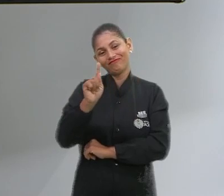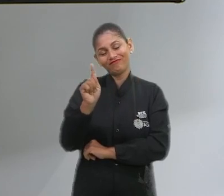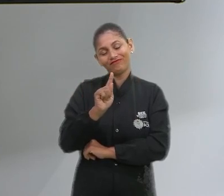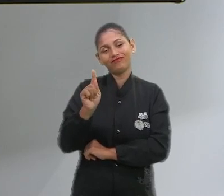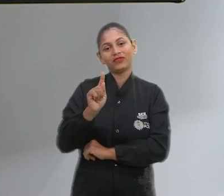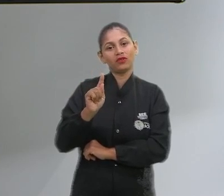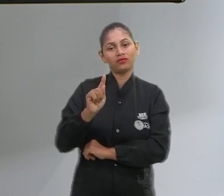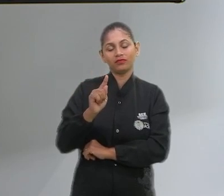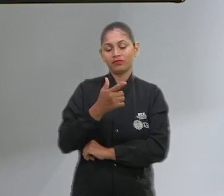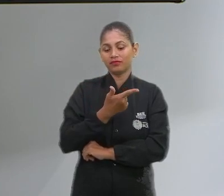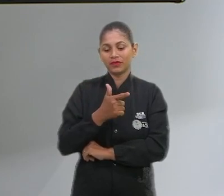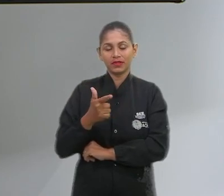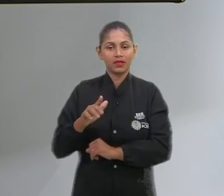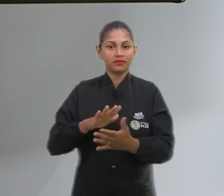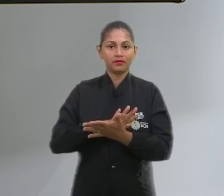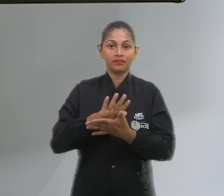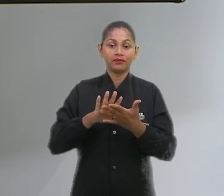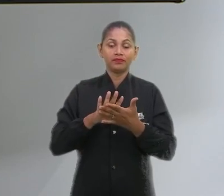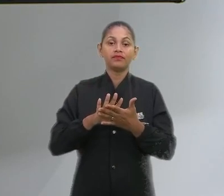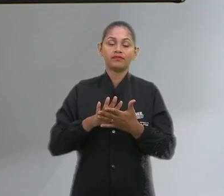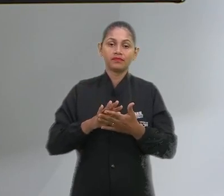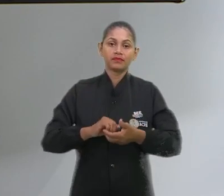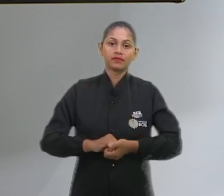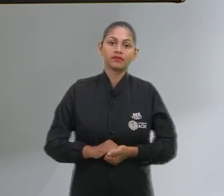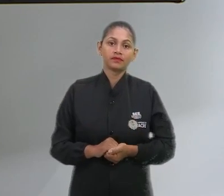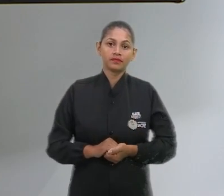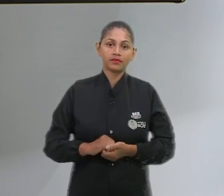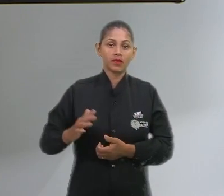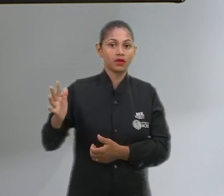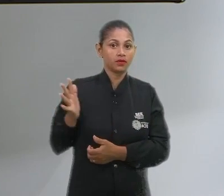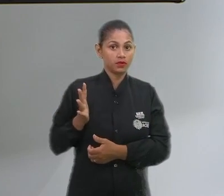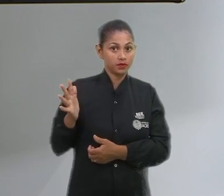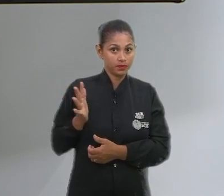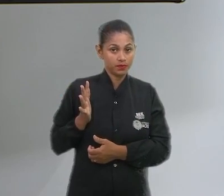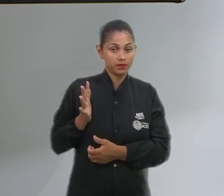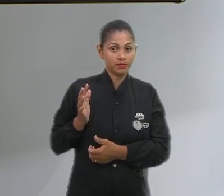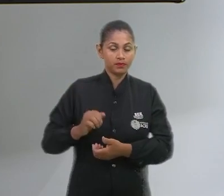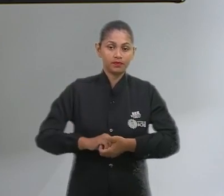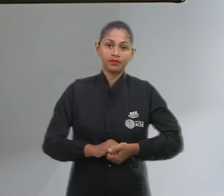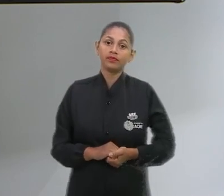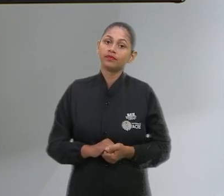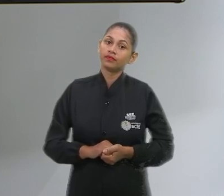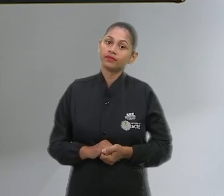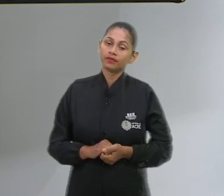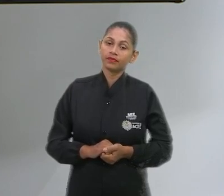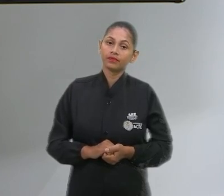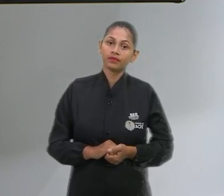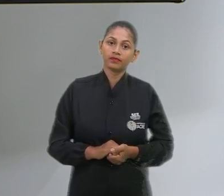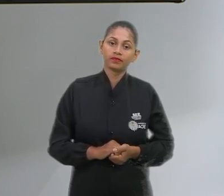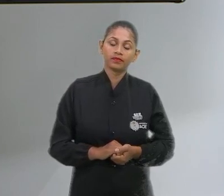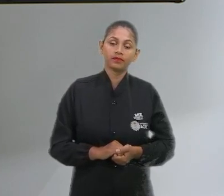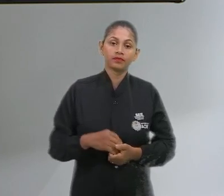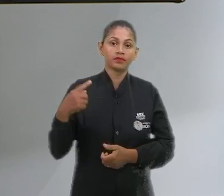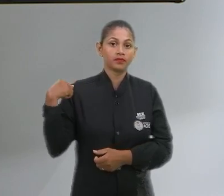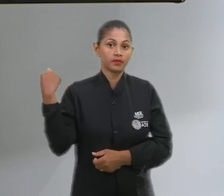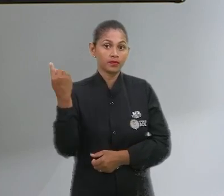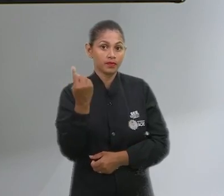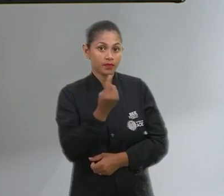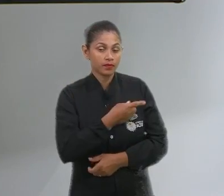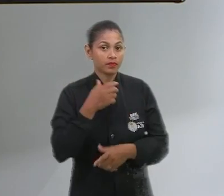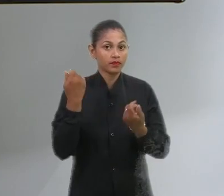dos meios produtivos, no caso a burguesia. Mas, além disso, nós